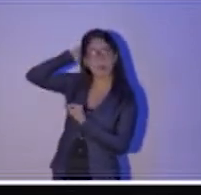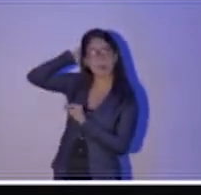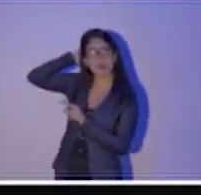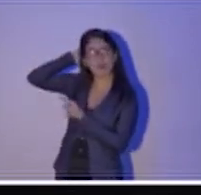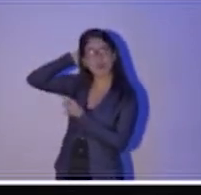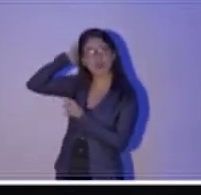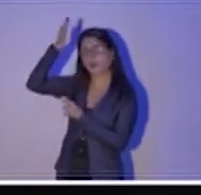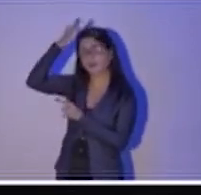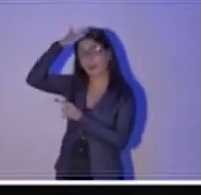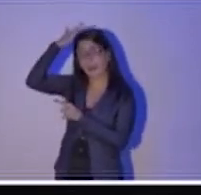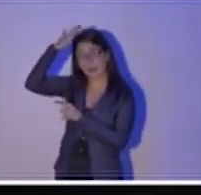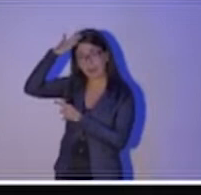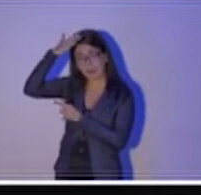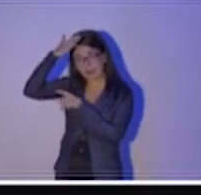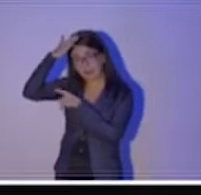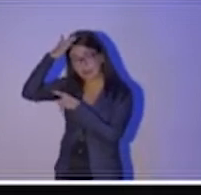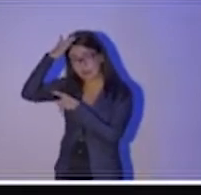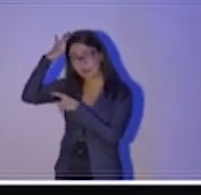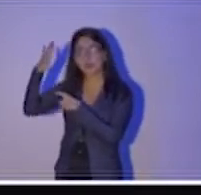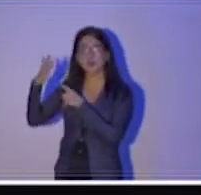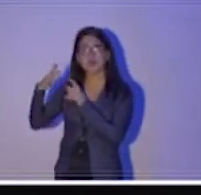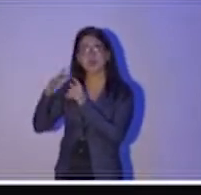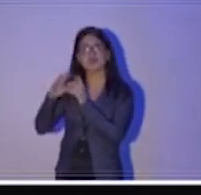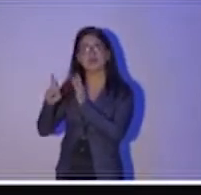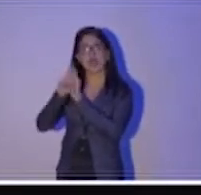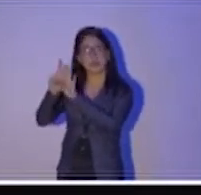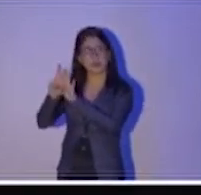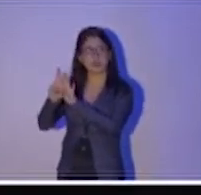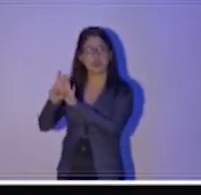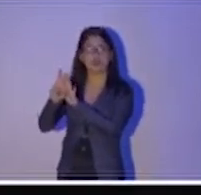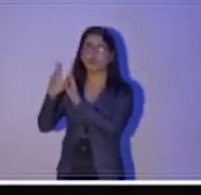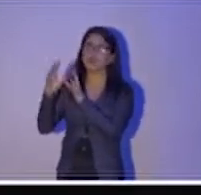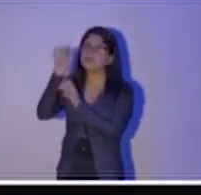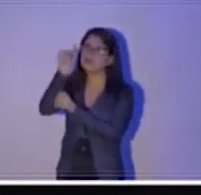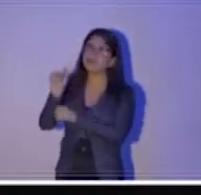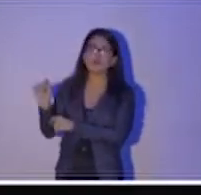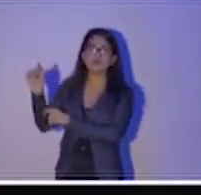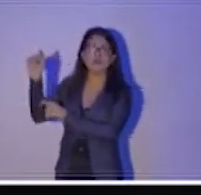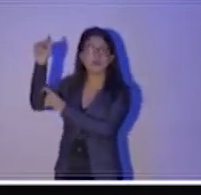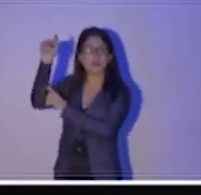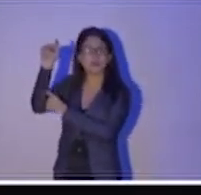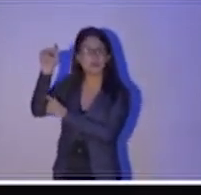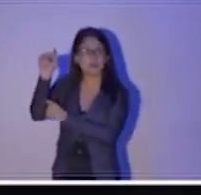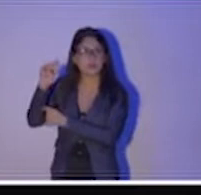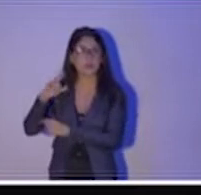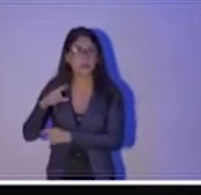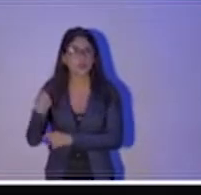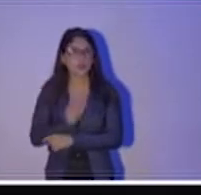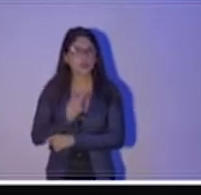com representantes de todos os municípios. Nós tínhamos com sede um DIME